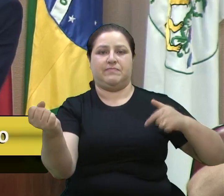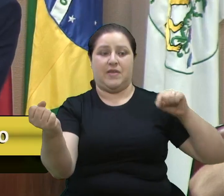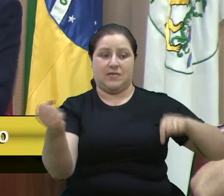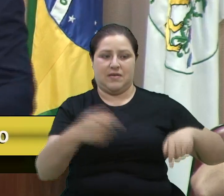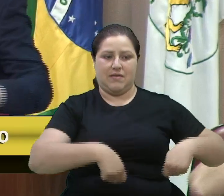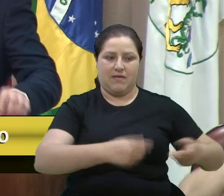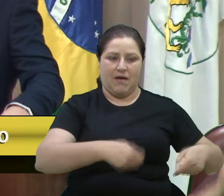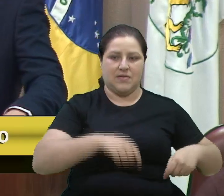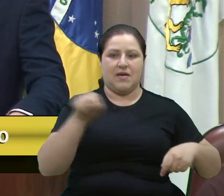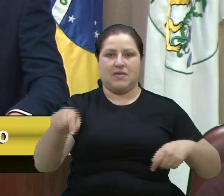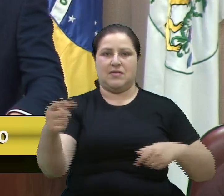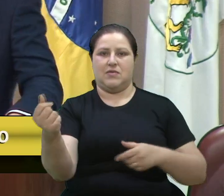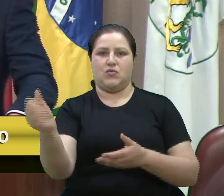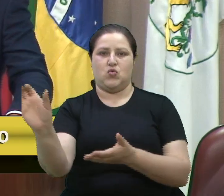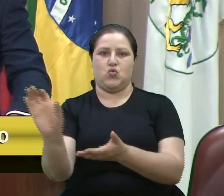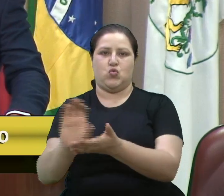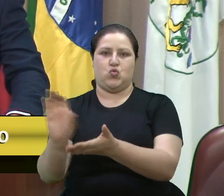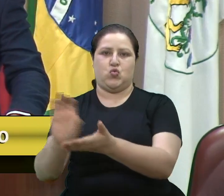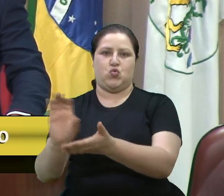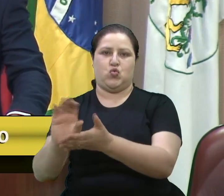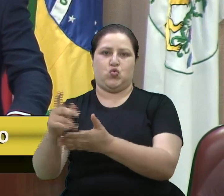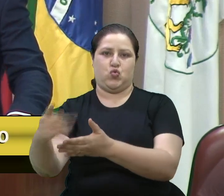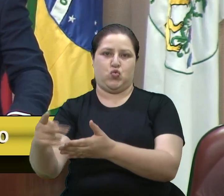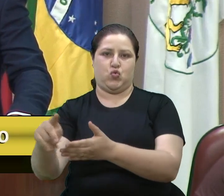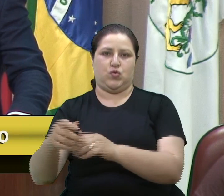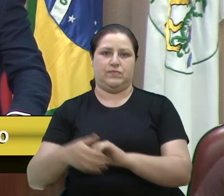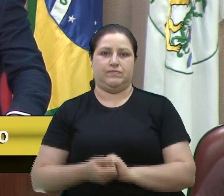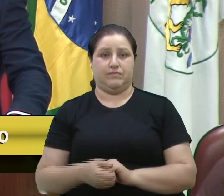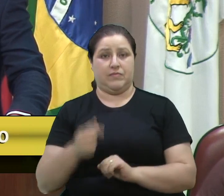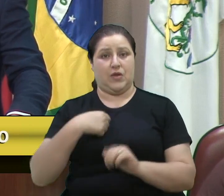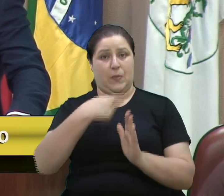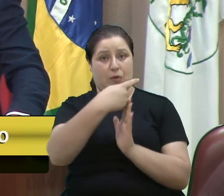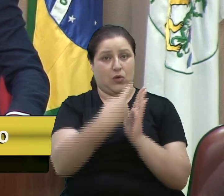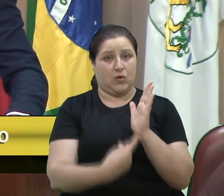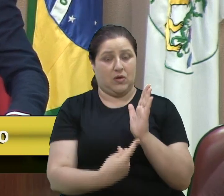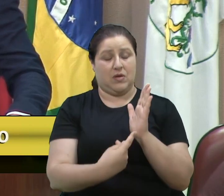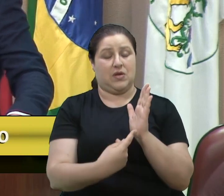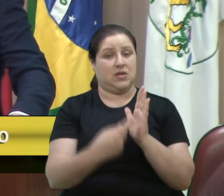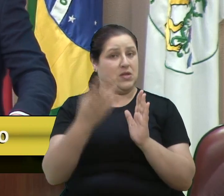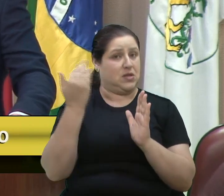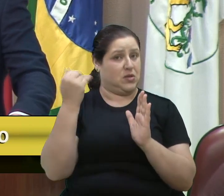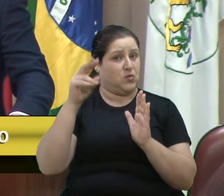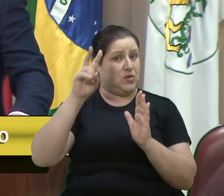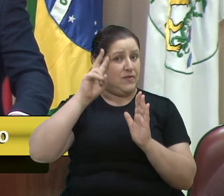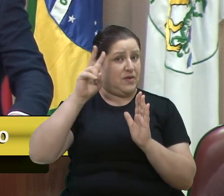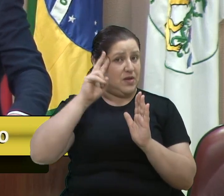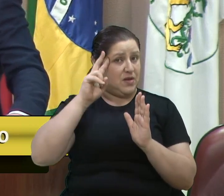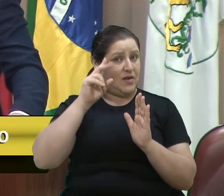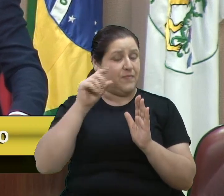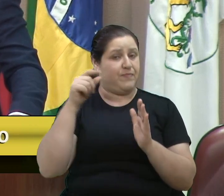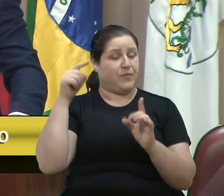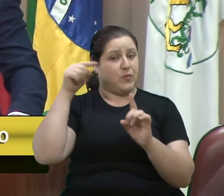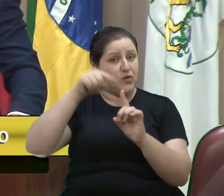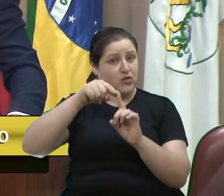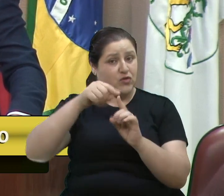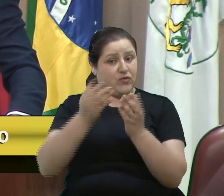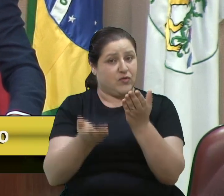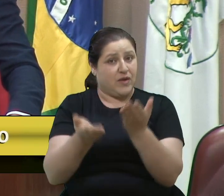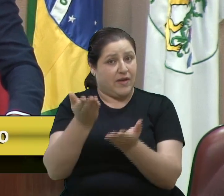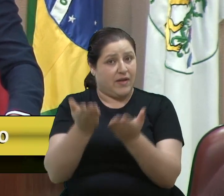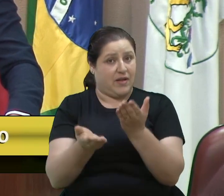Então, eu protocolei uma alteração na lei na segunda-feira, visando restabelecer o equilíbrio entre os serviços